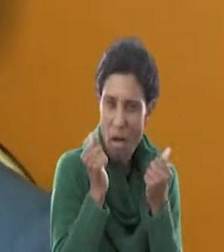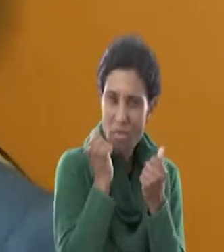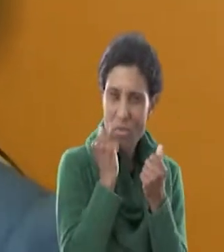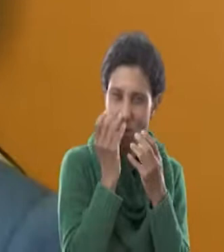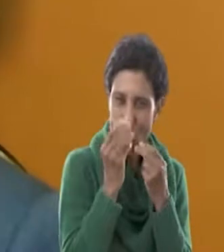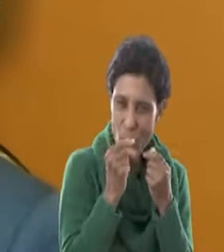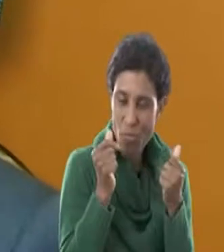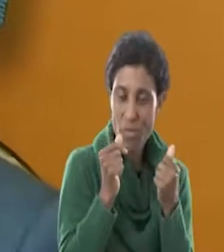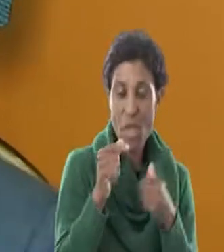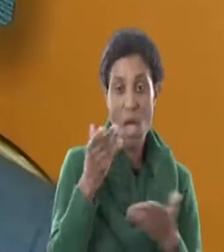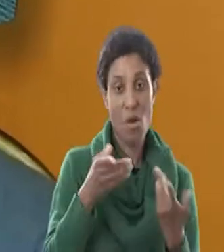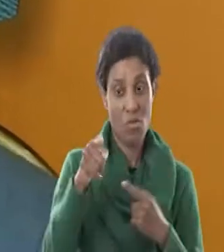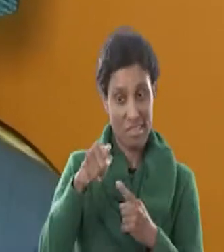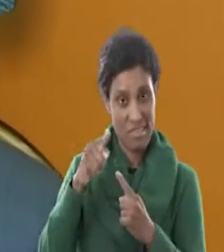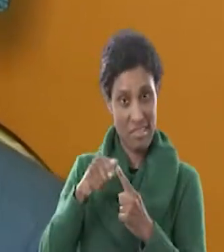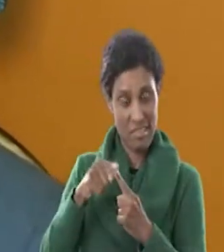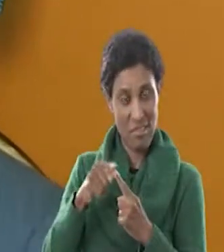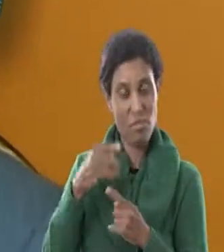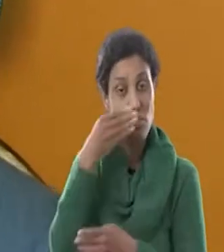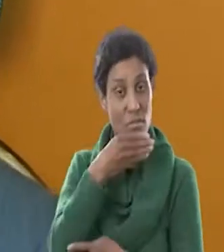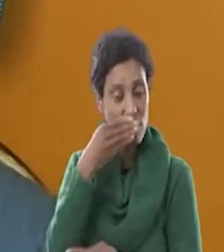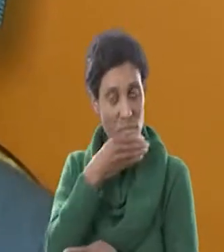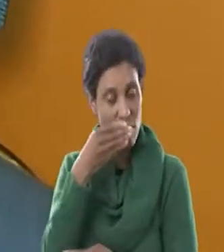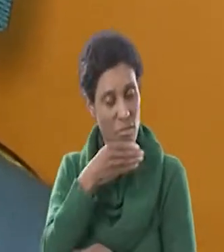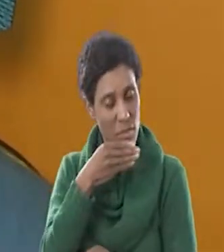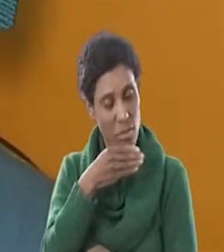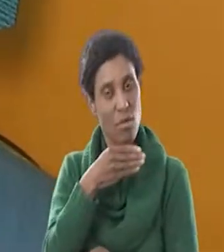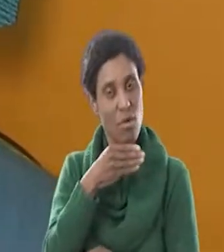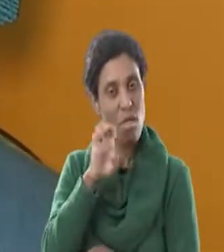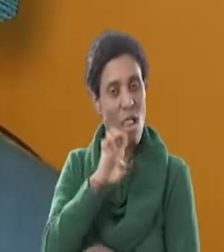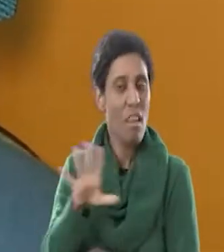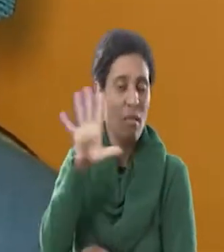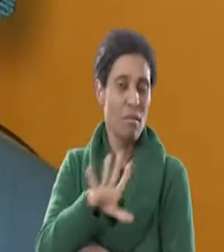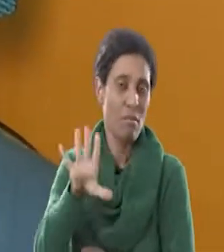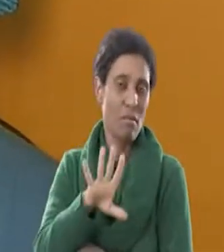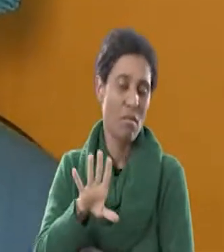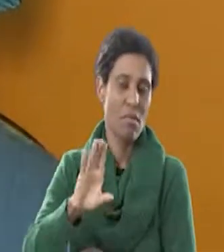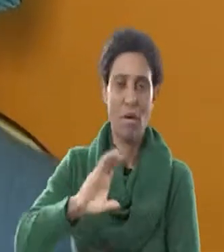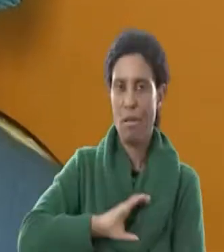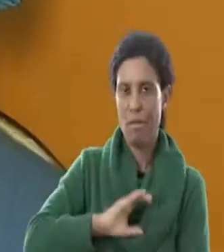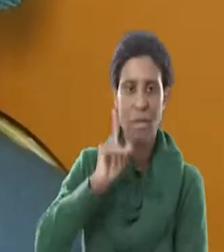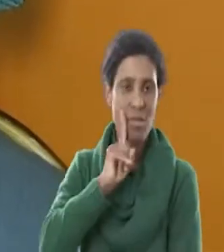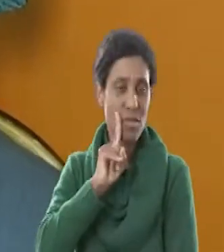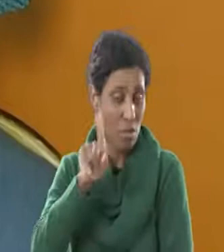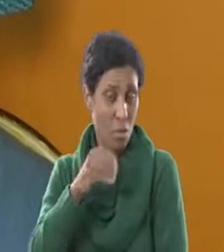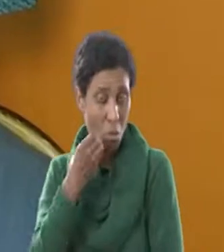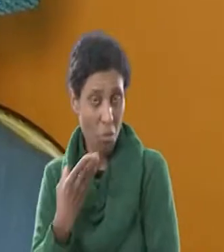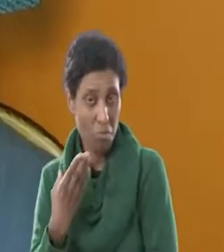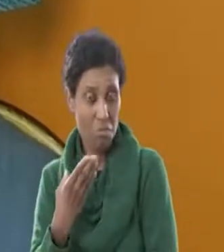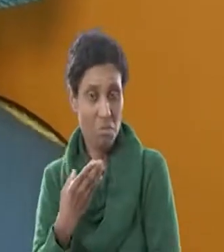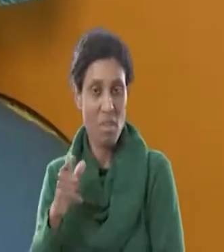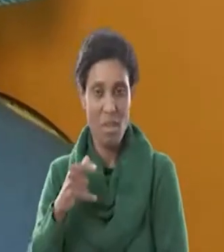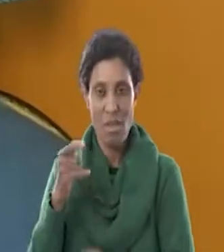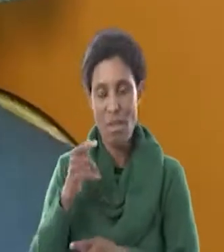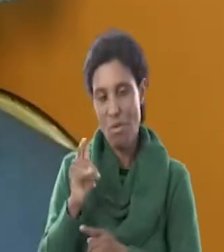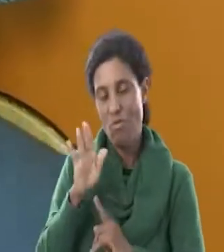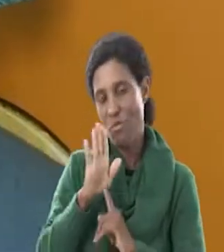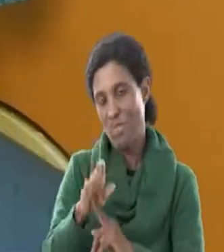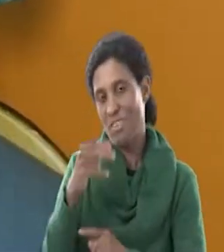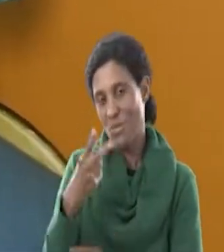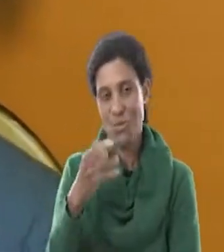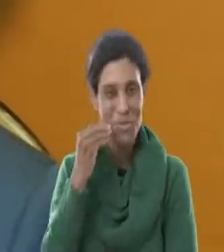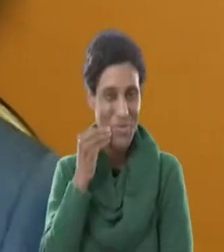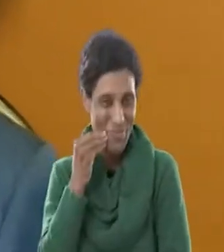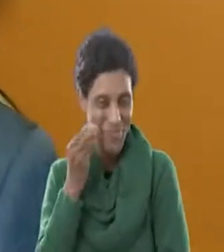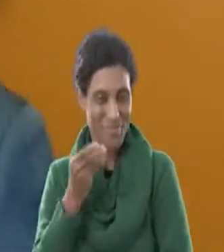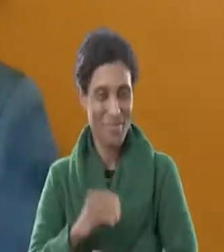suave e ficam como se fosse um creme. Esse tipo de mel é muito bem aceito na Europa, Canadá, nos Estados Unidos. Eu vou lhe dar duas